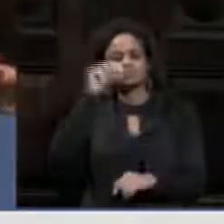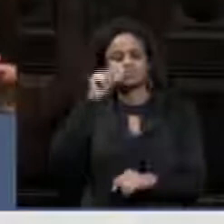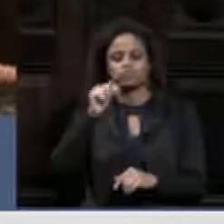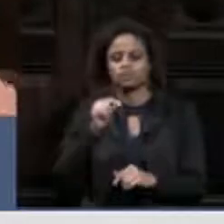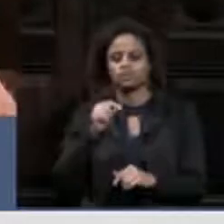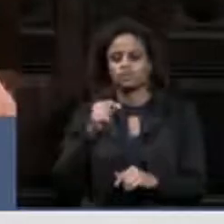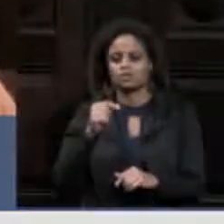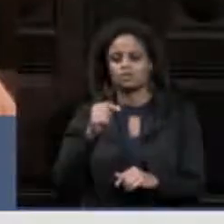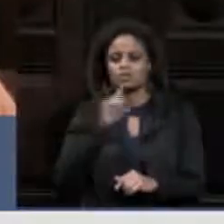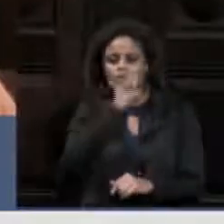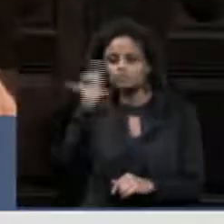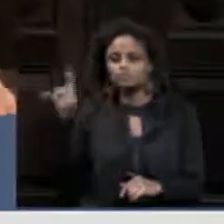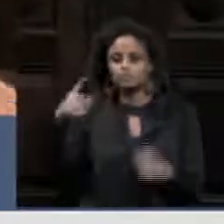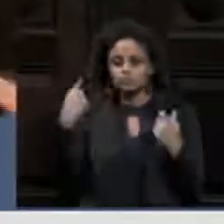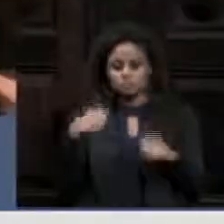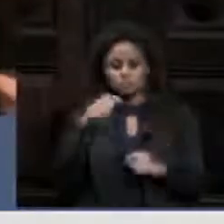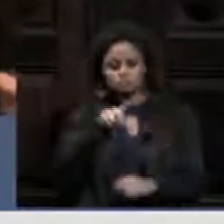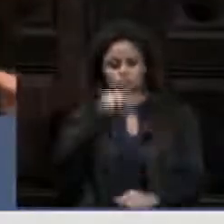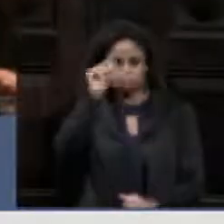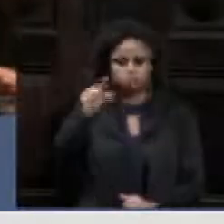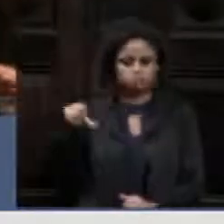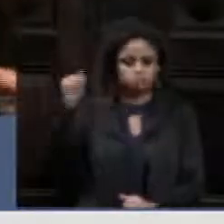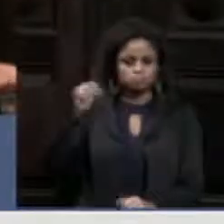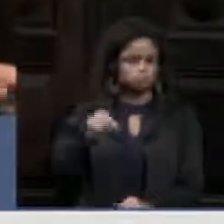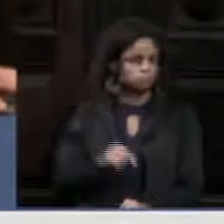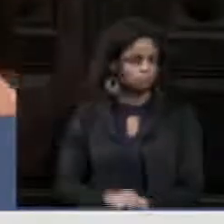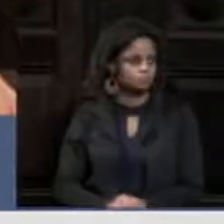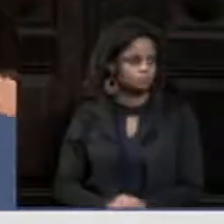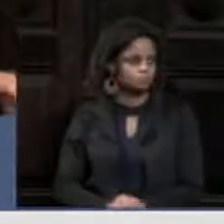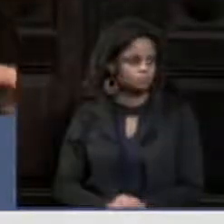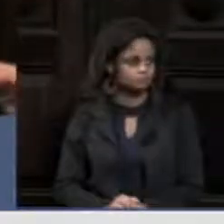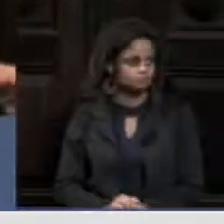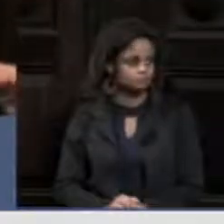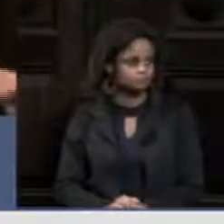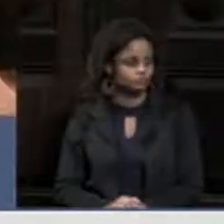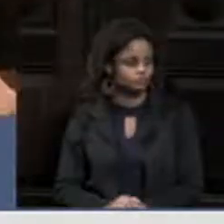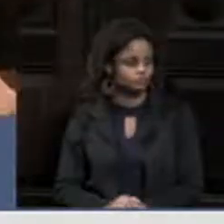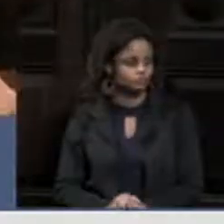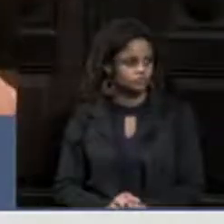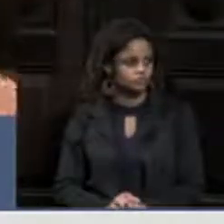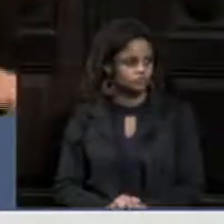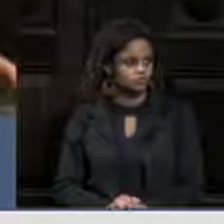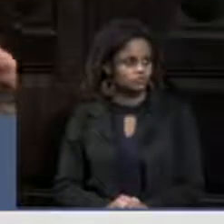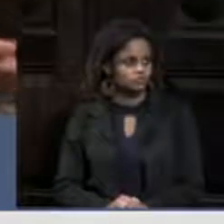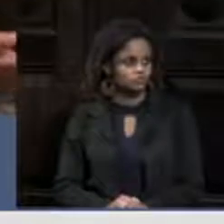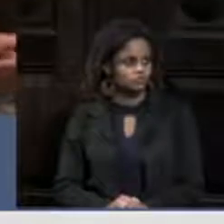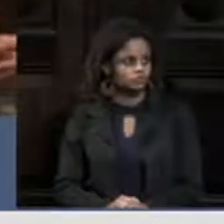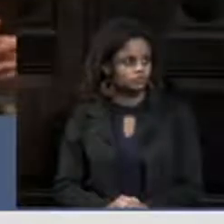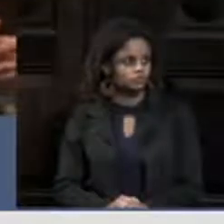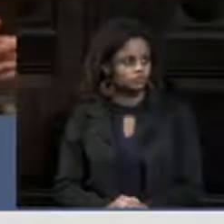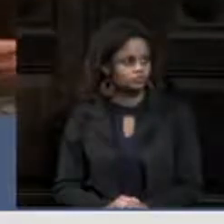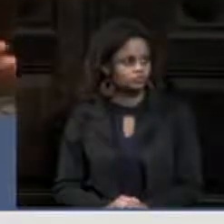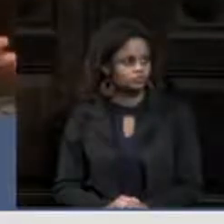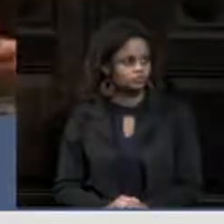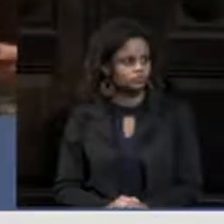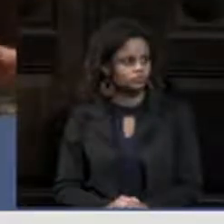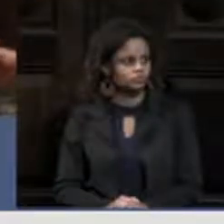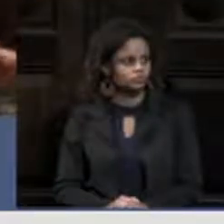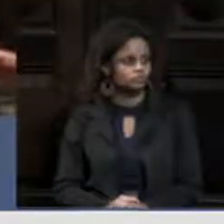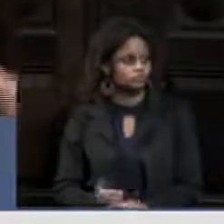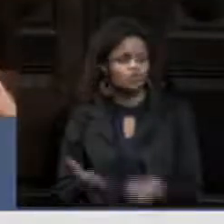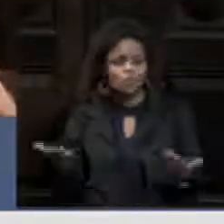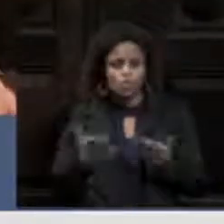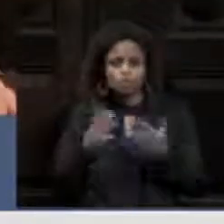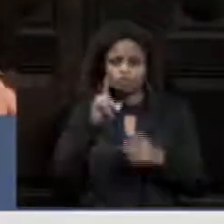porque está no pleno, é uma questão ligada ao pleno exercício da cidadania. Então, como hoje, 16